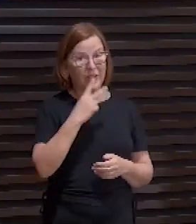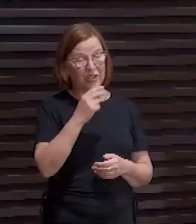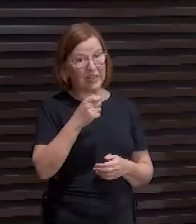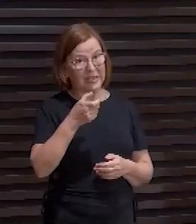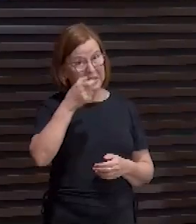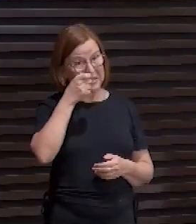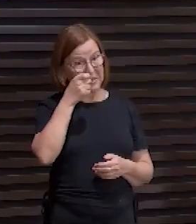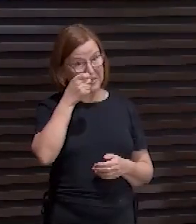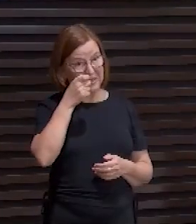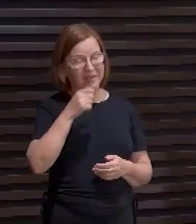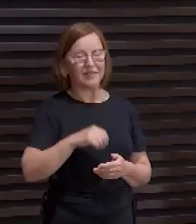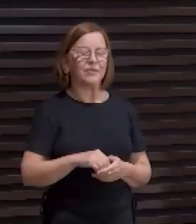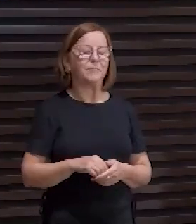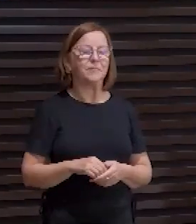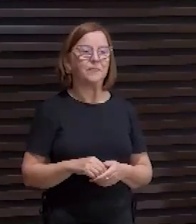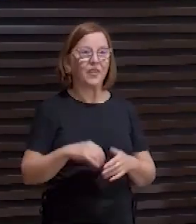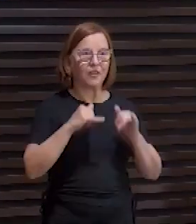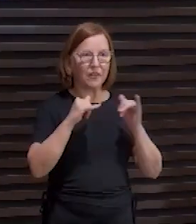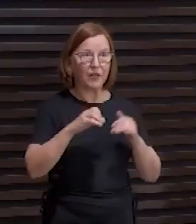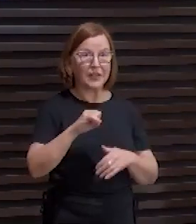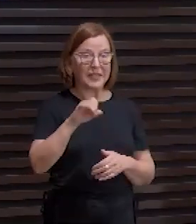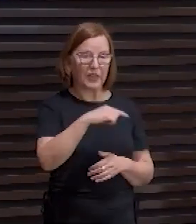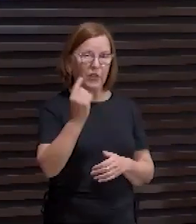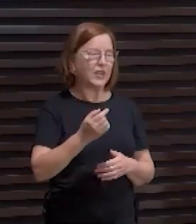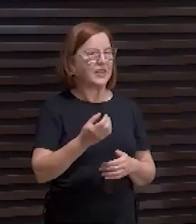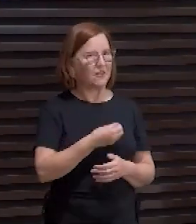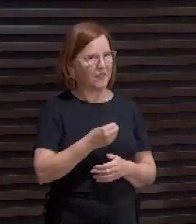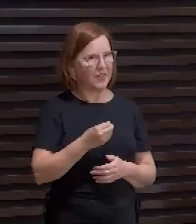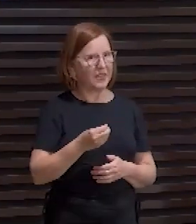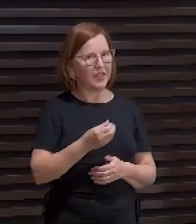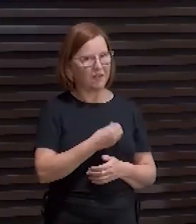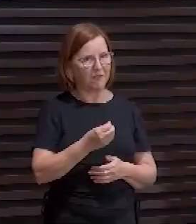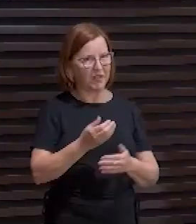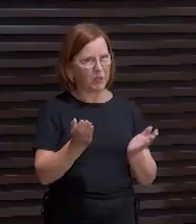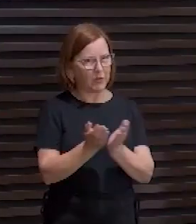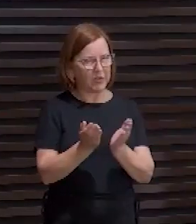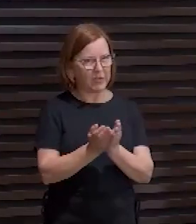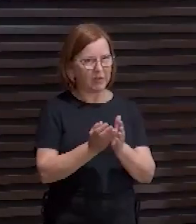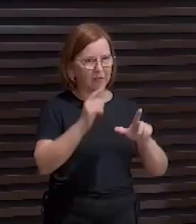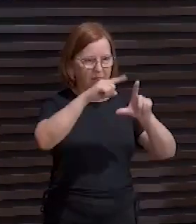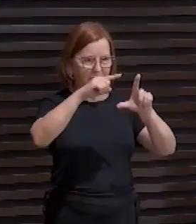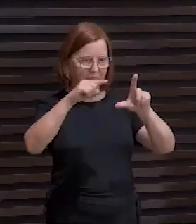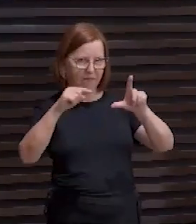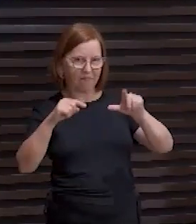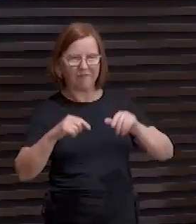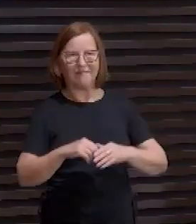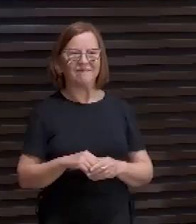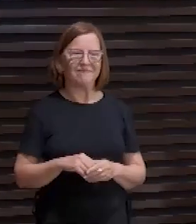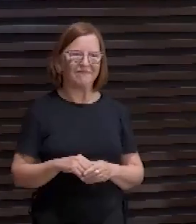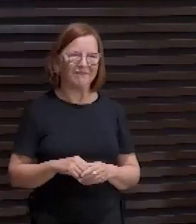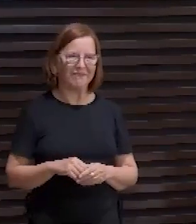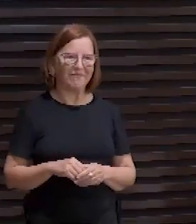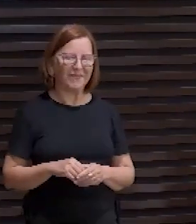de vida cristã. Ele diz que se a nossa vida, a vida do crente, fosse um gráfico, ela deveria apontar a tendência de